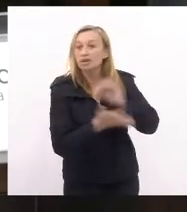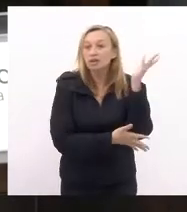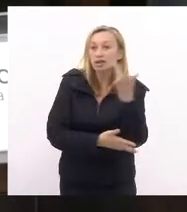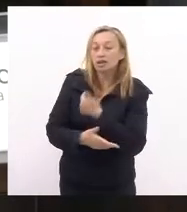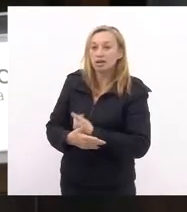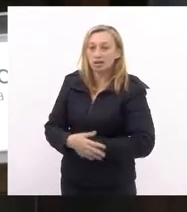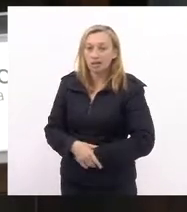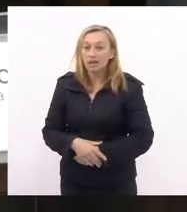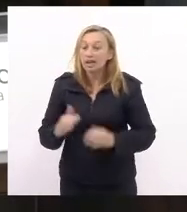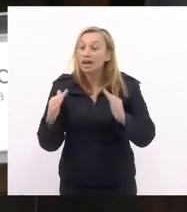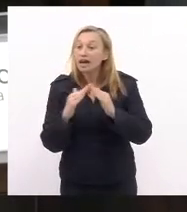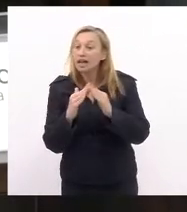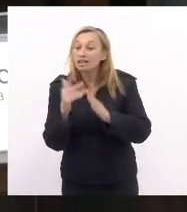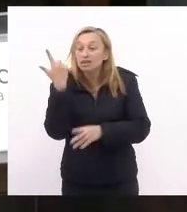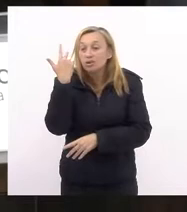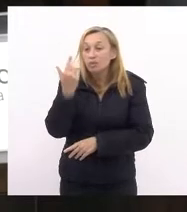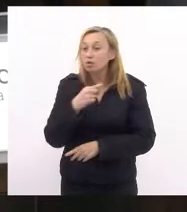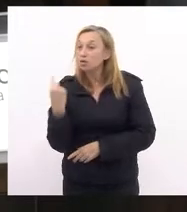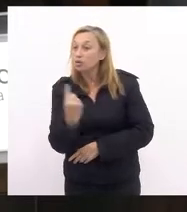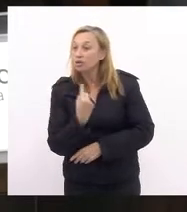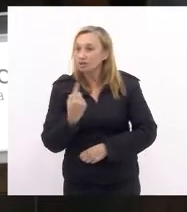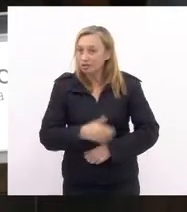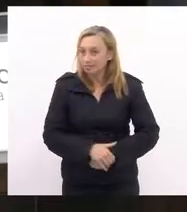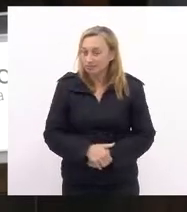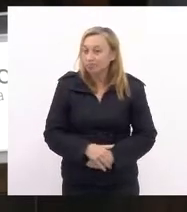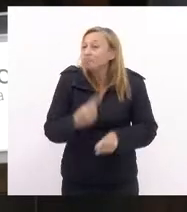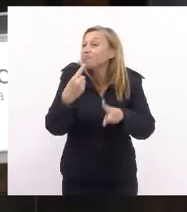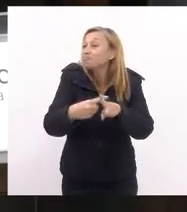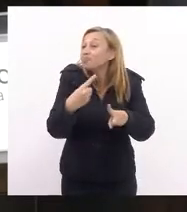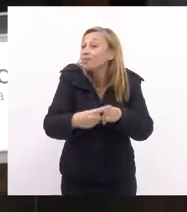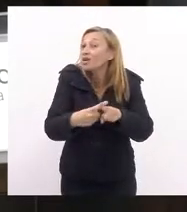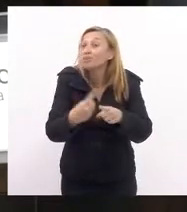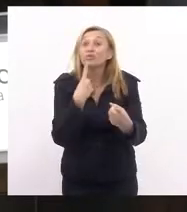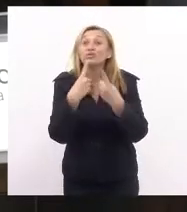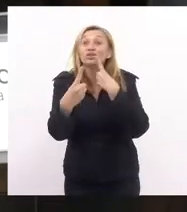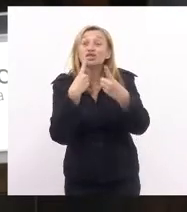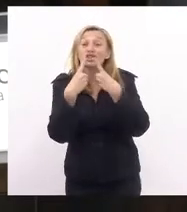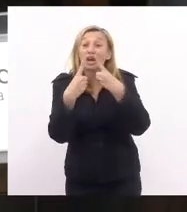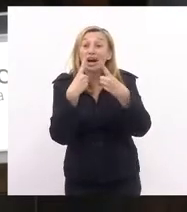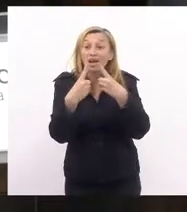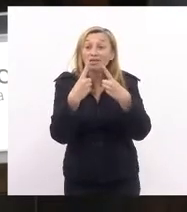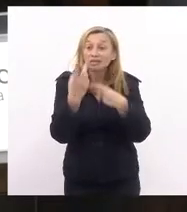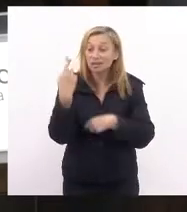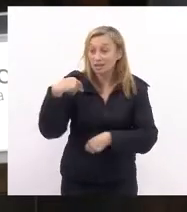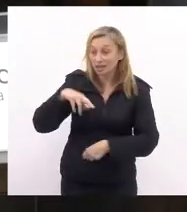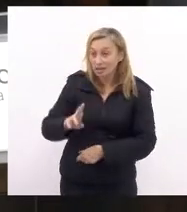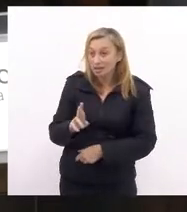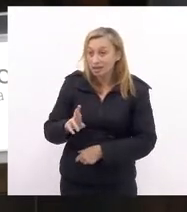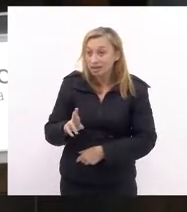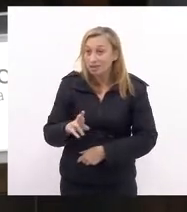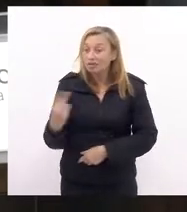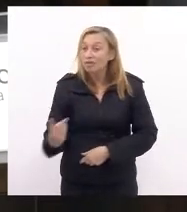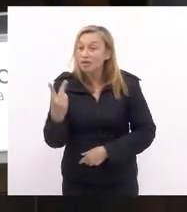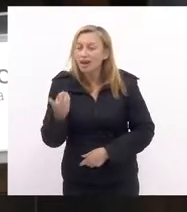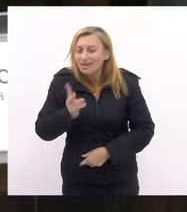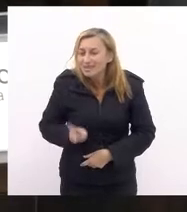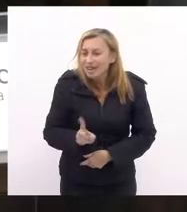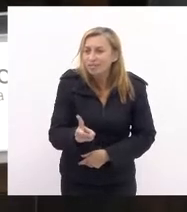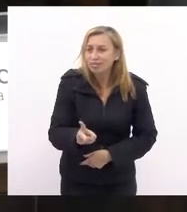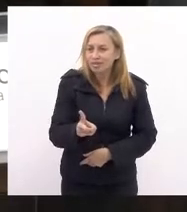todos nós. Porque no diálogo entre as religiões vai prevalecer